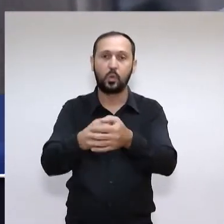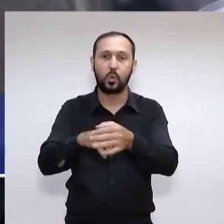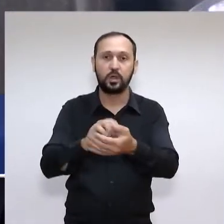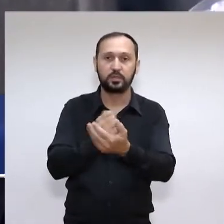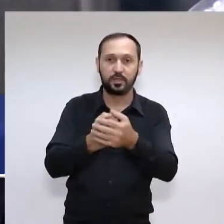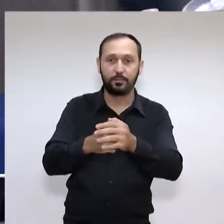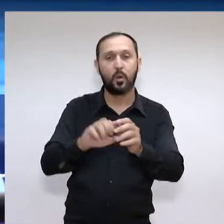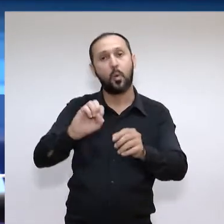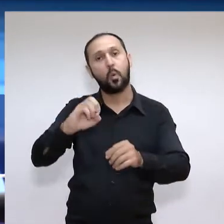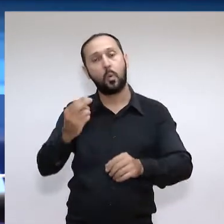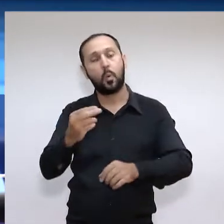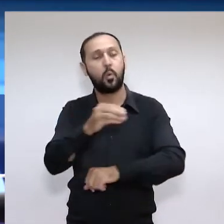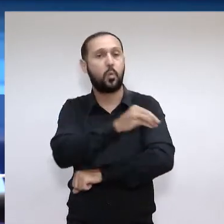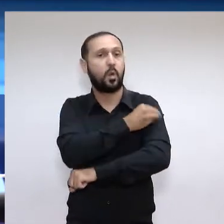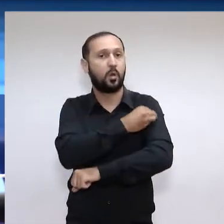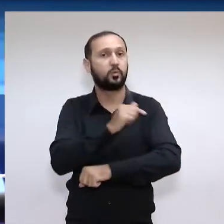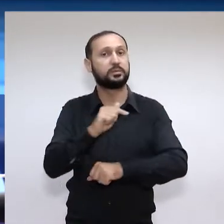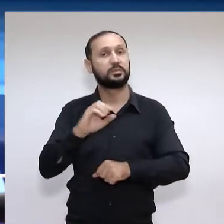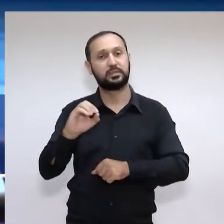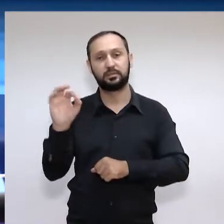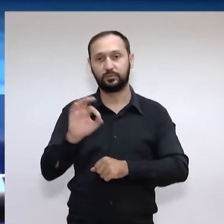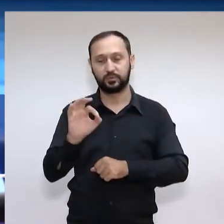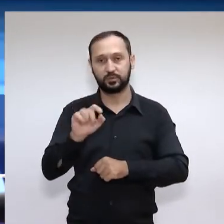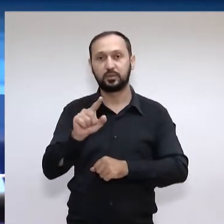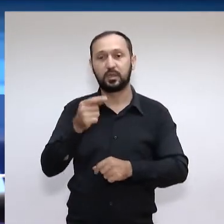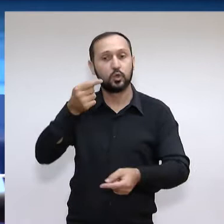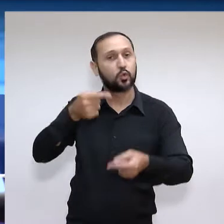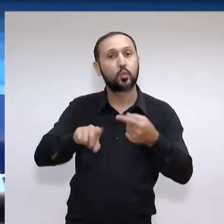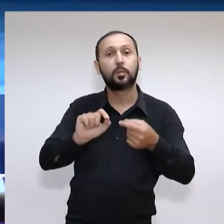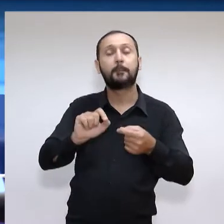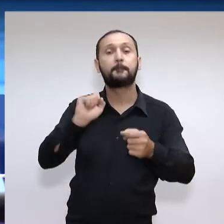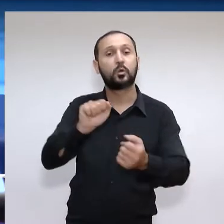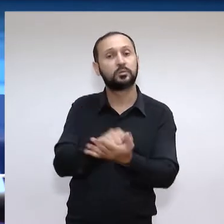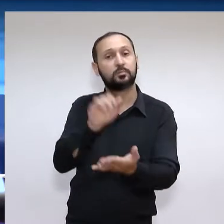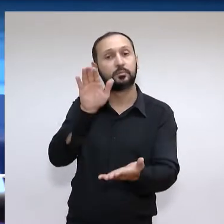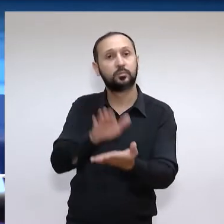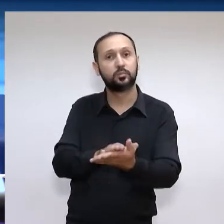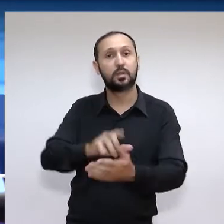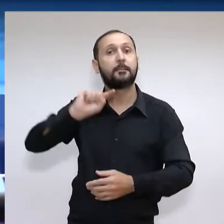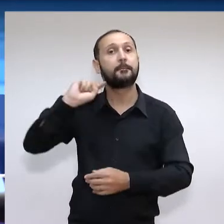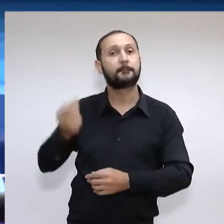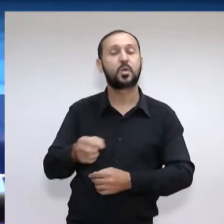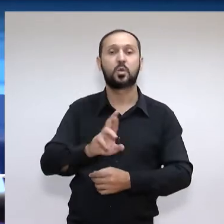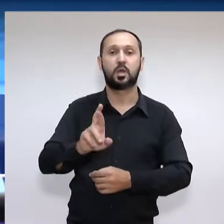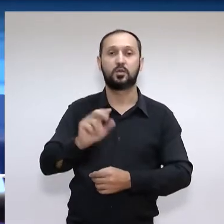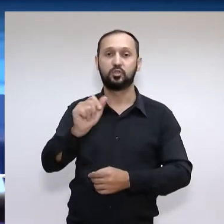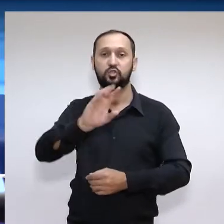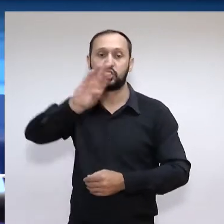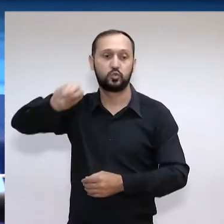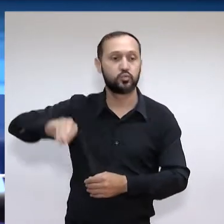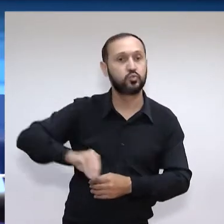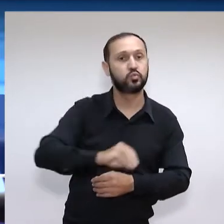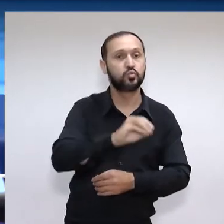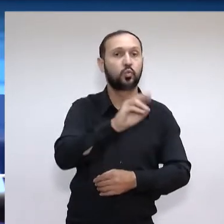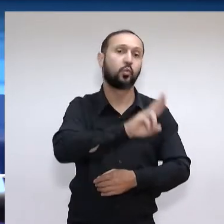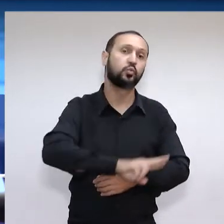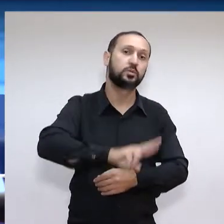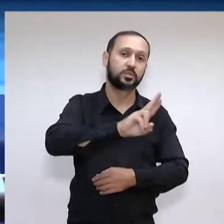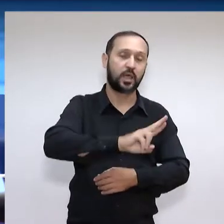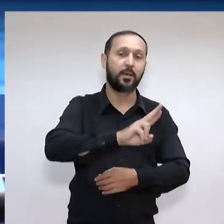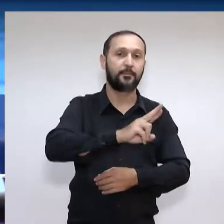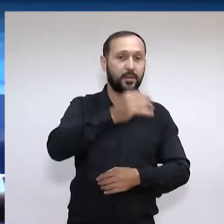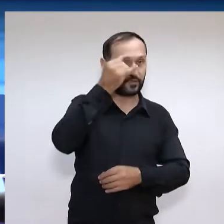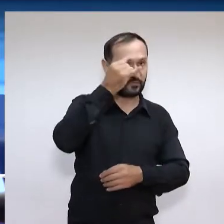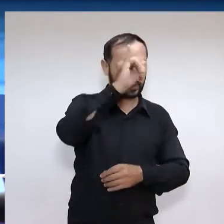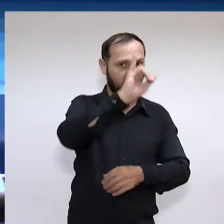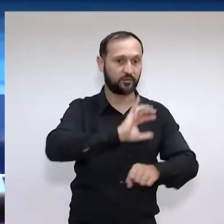álcool 70. Quem descumprir esta medida poderá ser multado em R$1.000 e o dinheiro revertido justamente